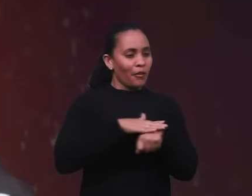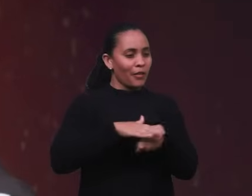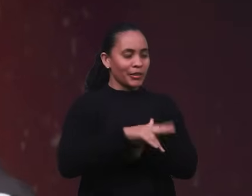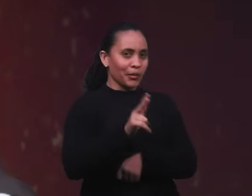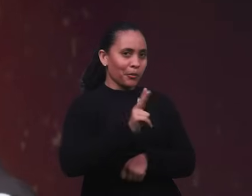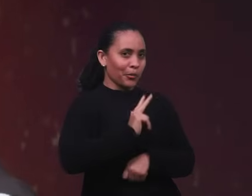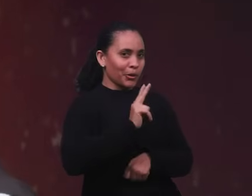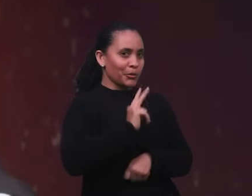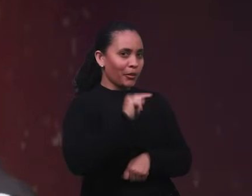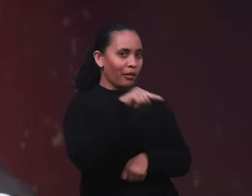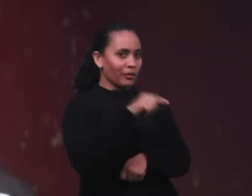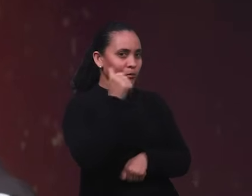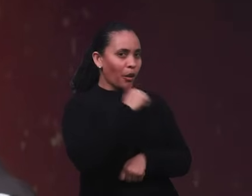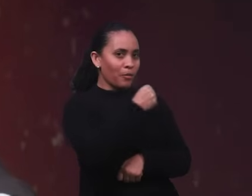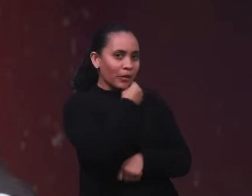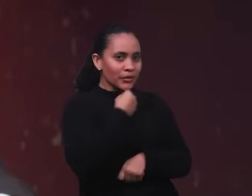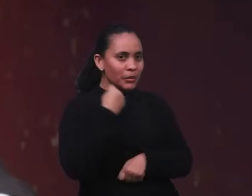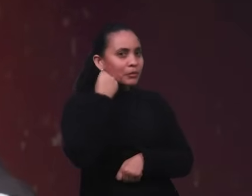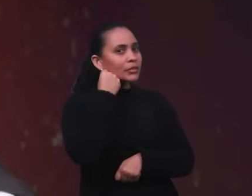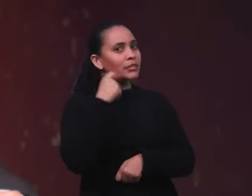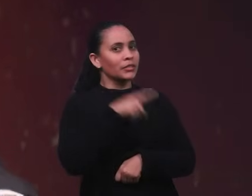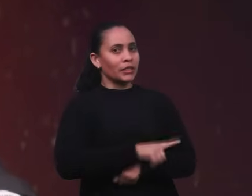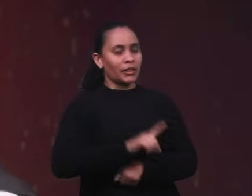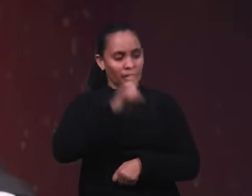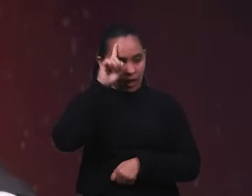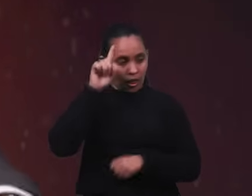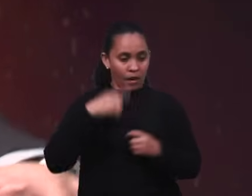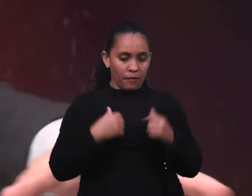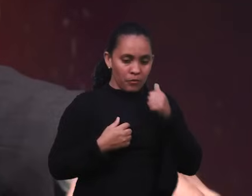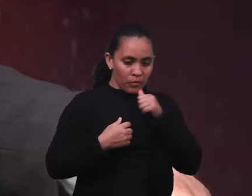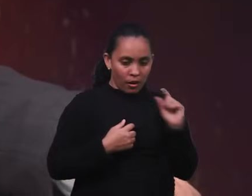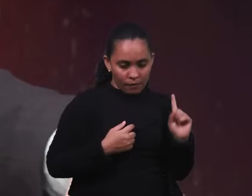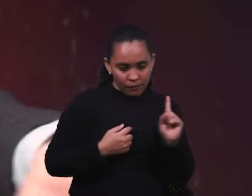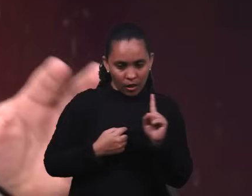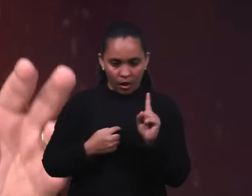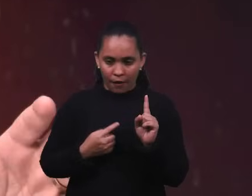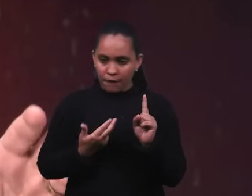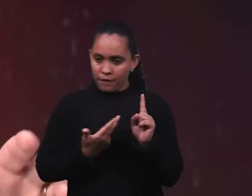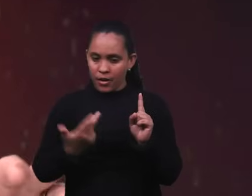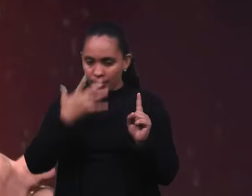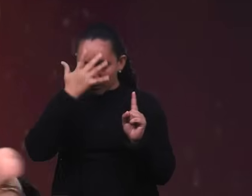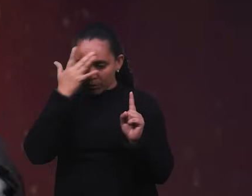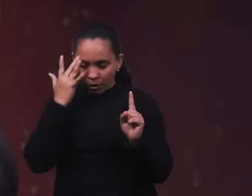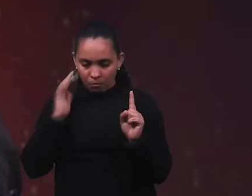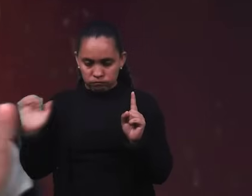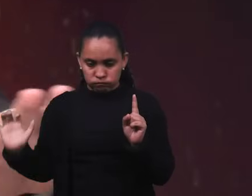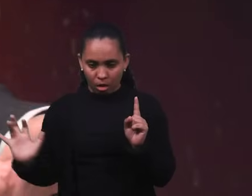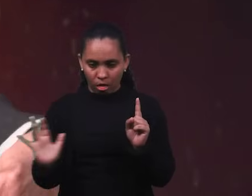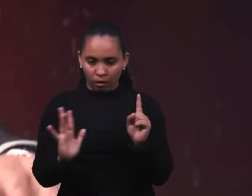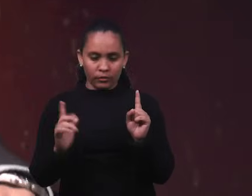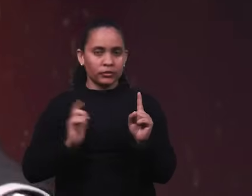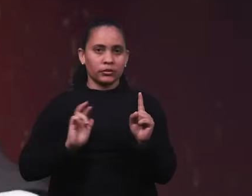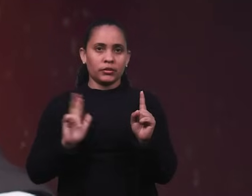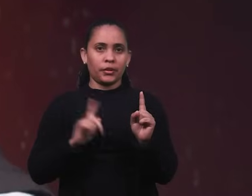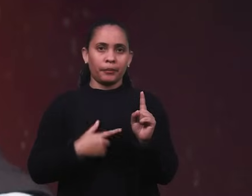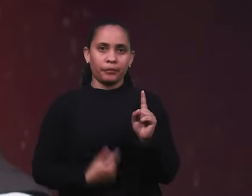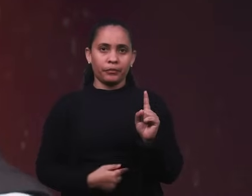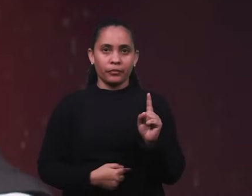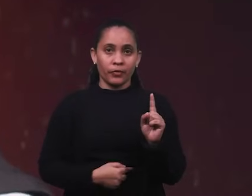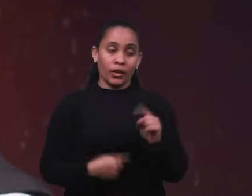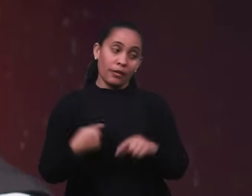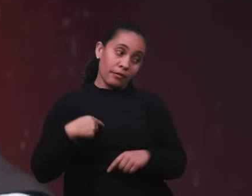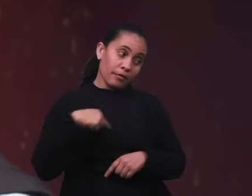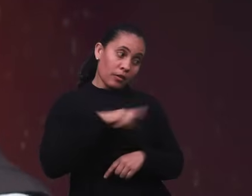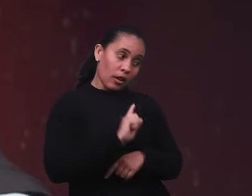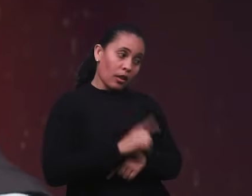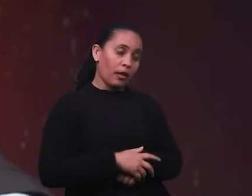a mulher samaritana. Porque é a onisciência de Deus. Olha, vai chegar aqui, tiver esse monte de gente, ela não vai parar. Então ele despede os discípulos, ele atende ela.